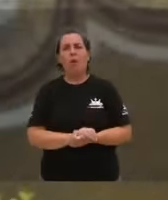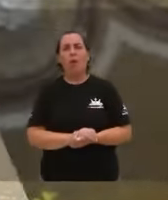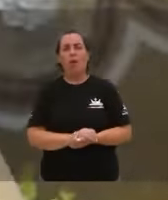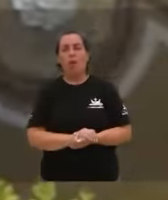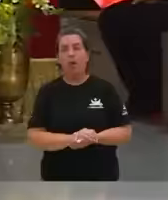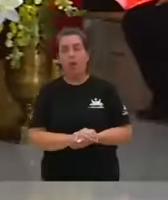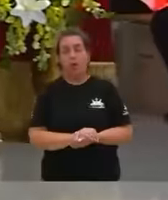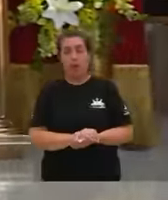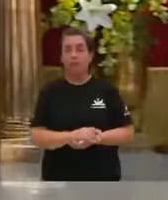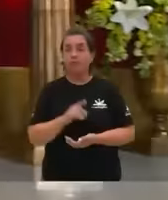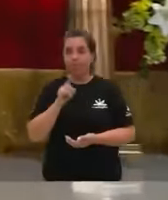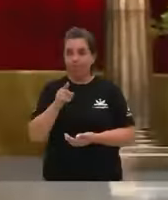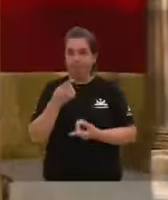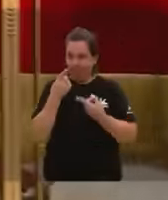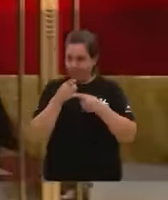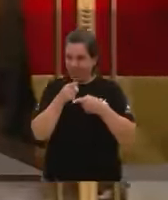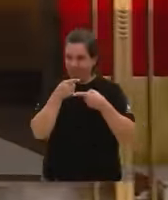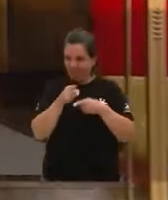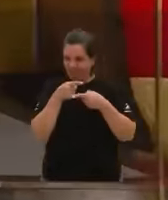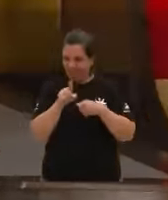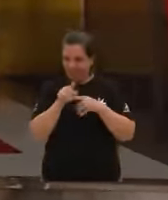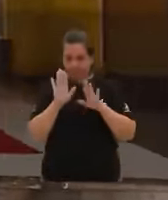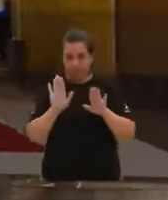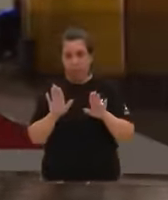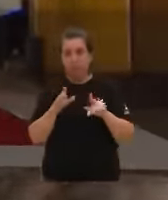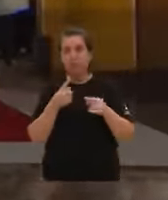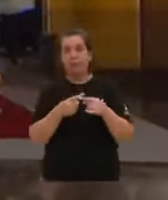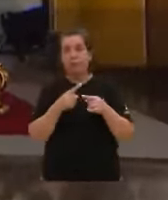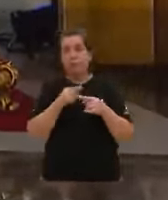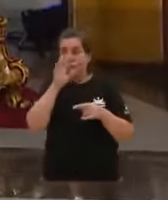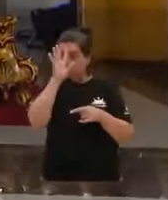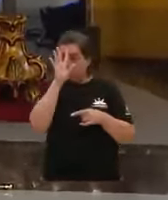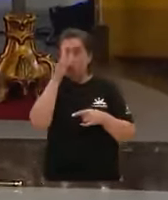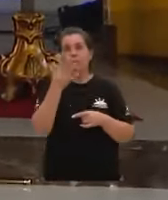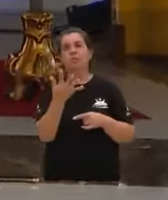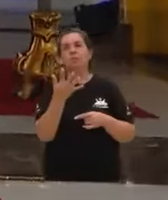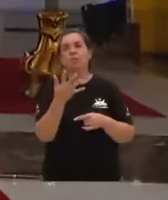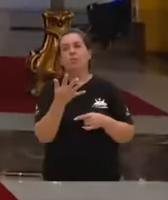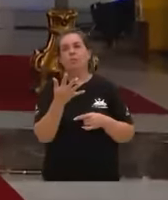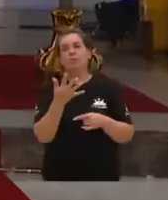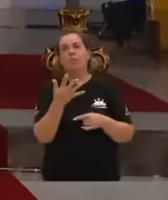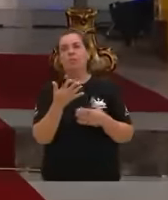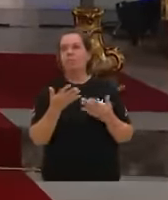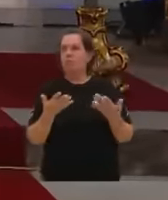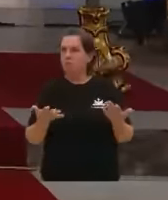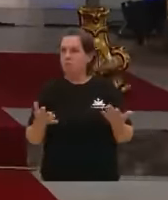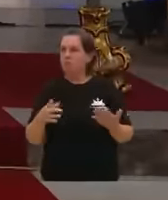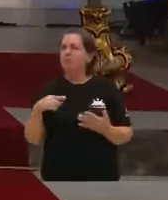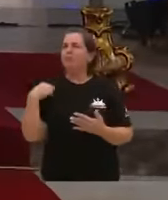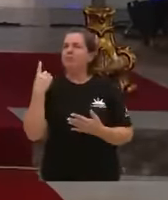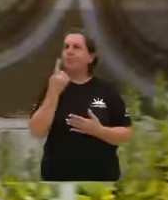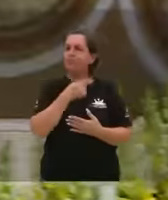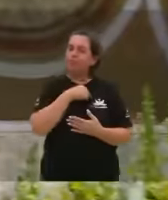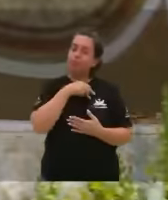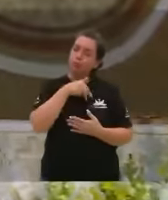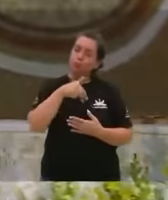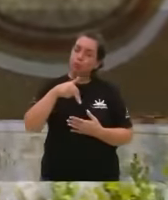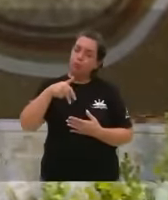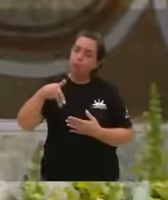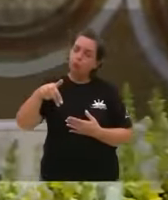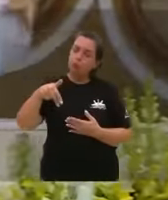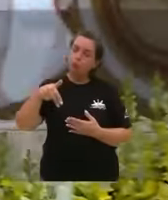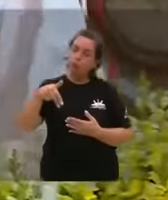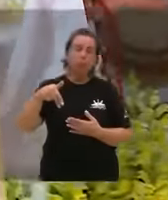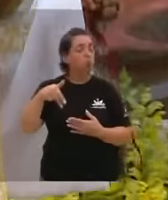Isso é provocador, porque o que que acontece? Nós andamos um pouco